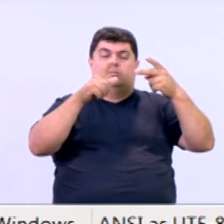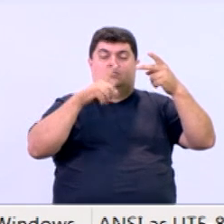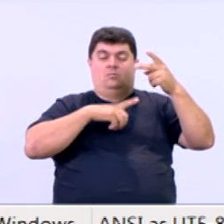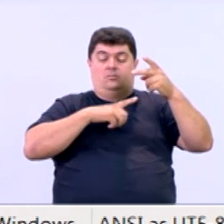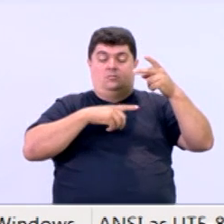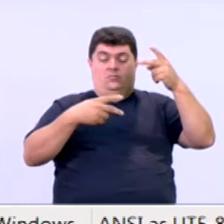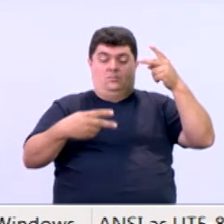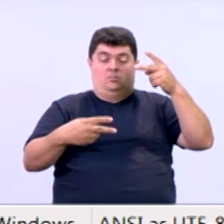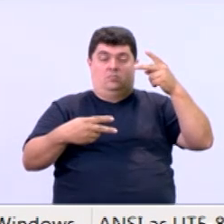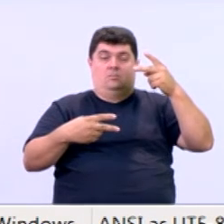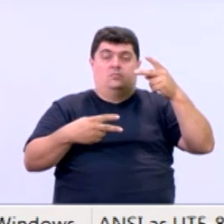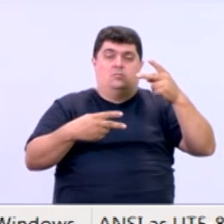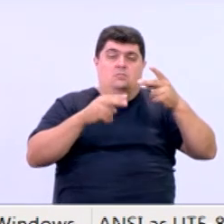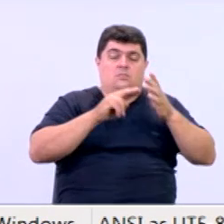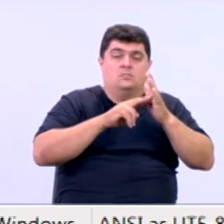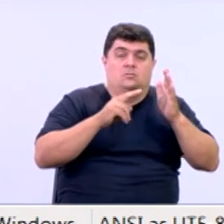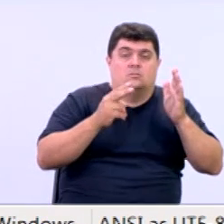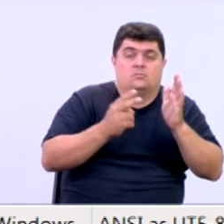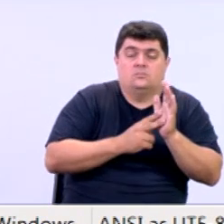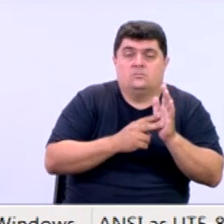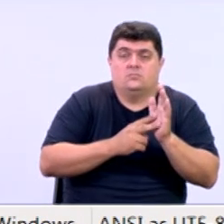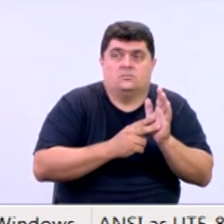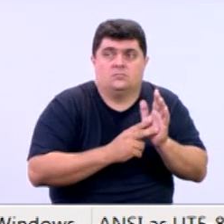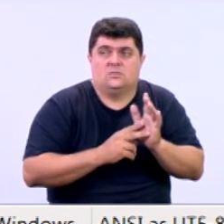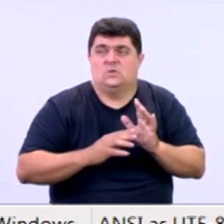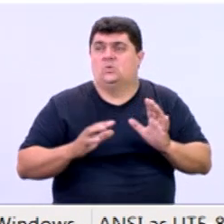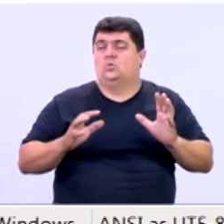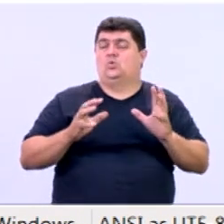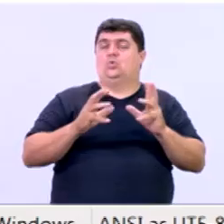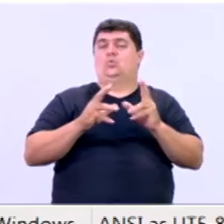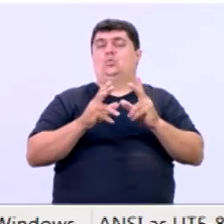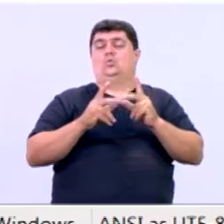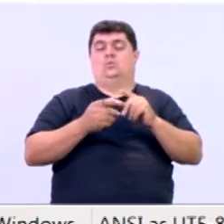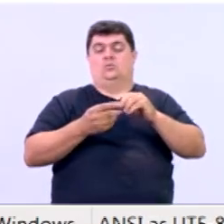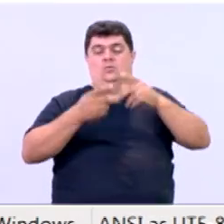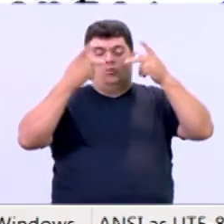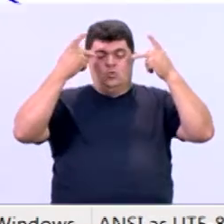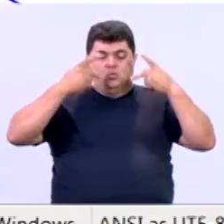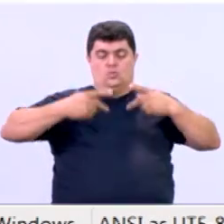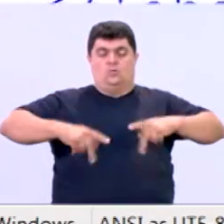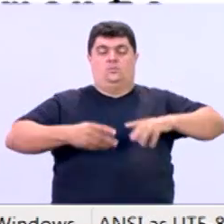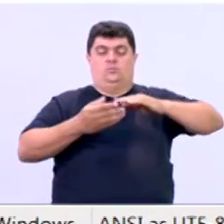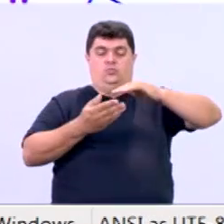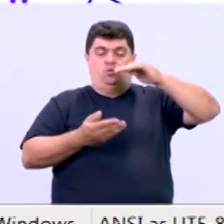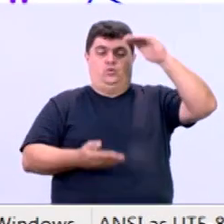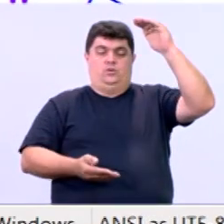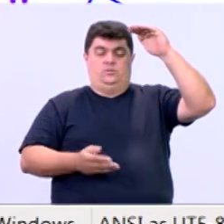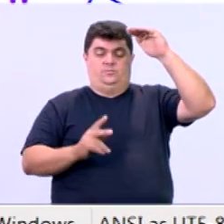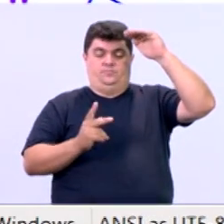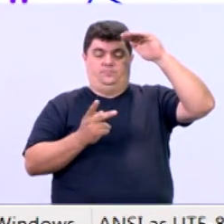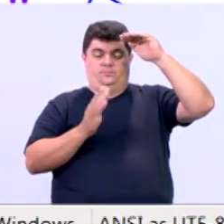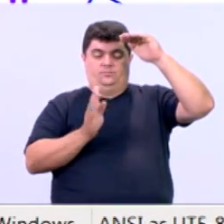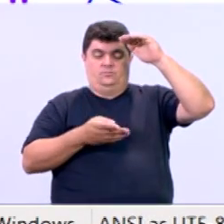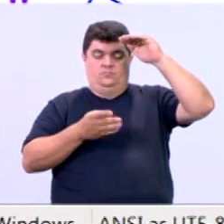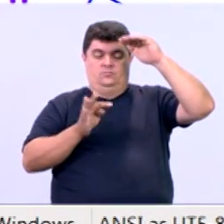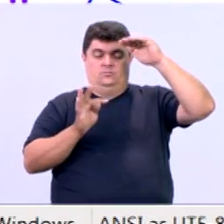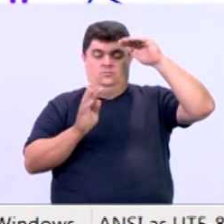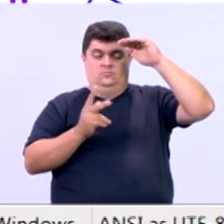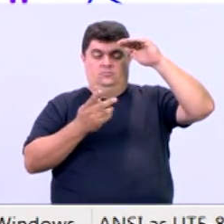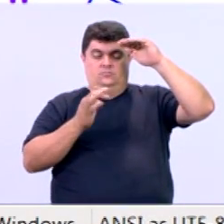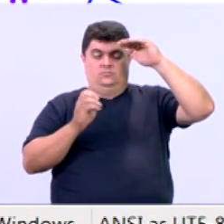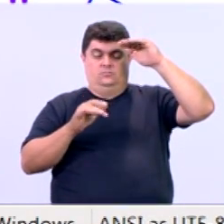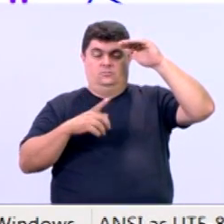HTML, isso significa que tudo que está aqui dentro é o nosso documento. E o nosso documento